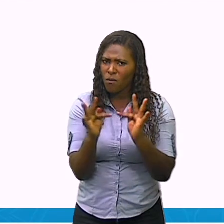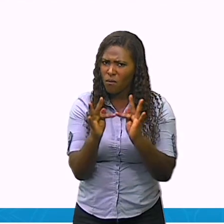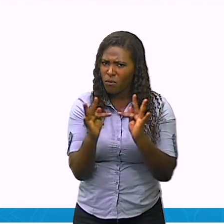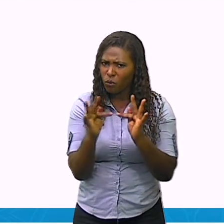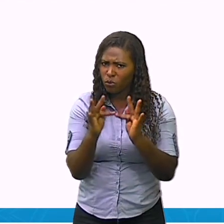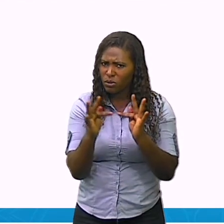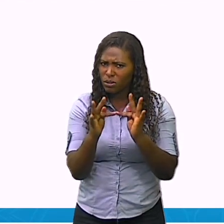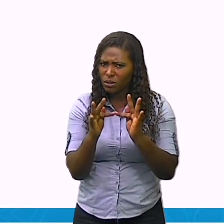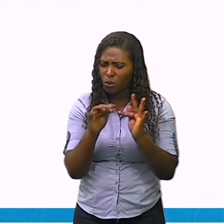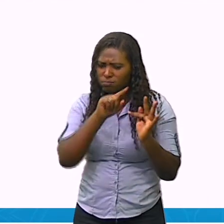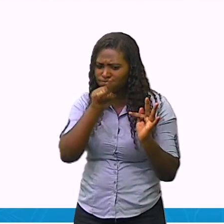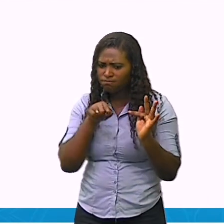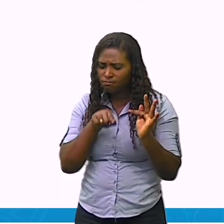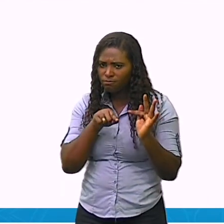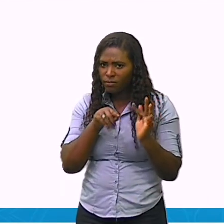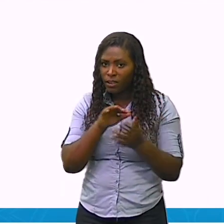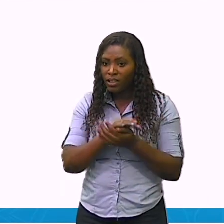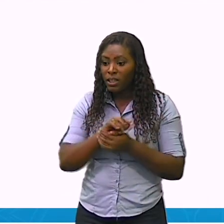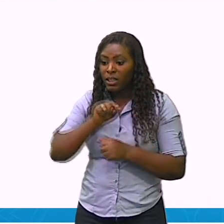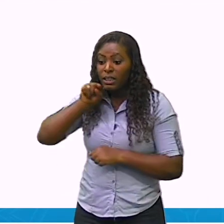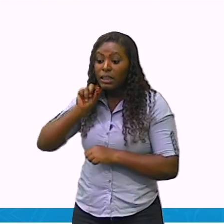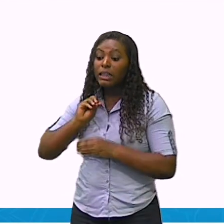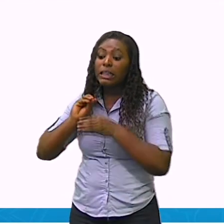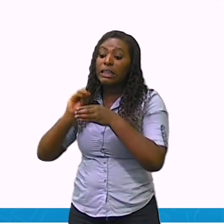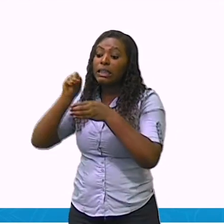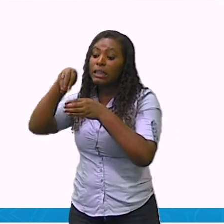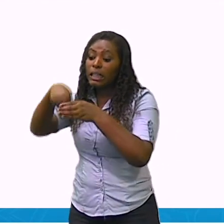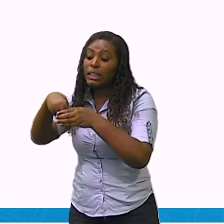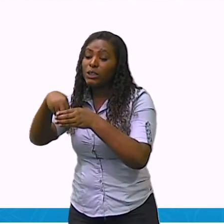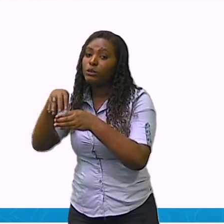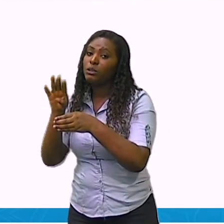Então, vamos aqui prestar atenção. O